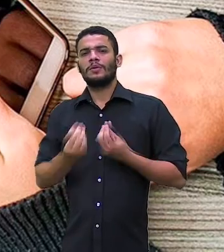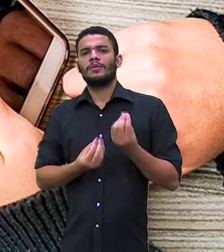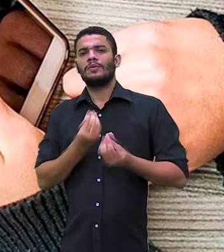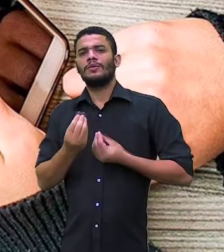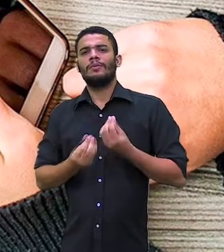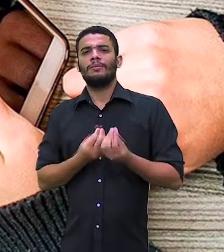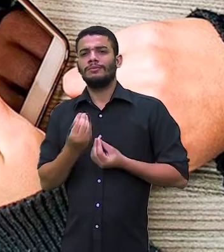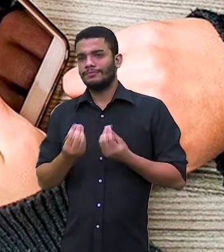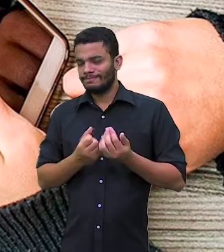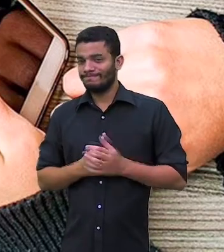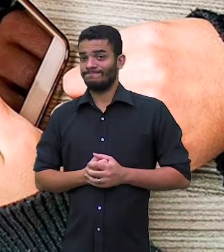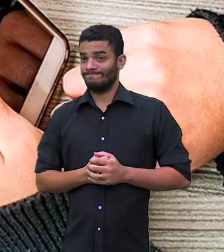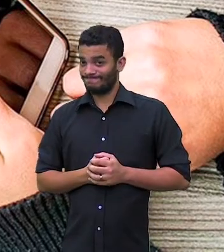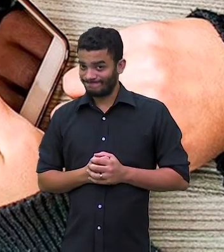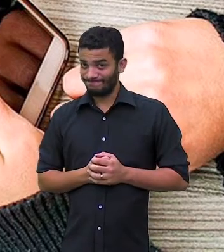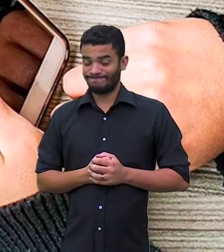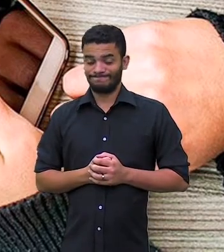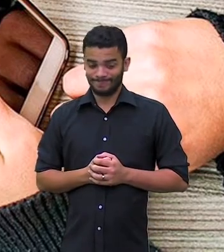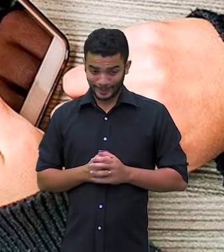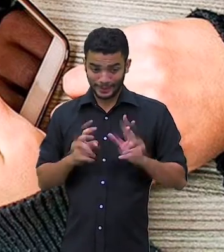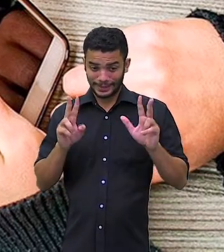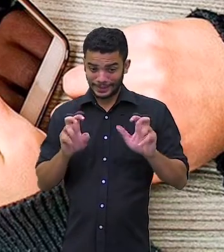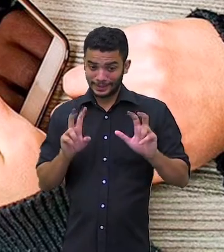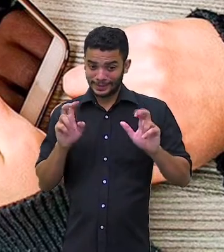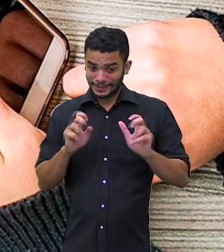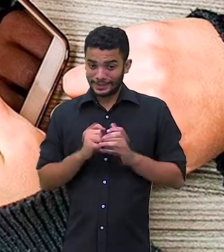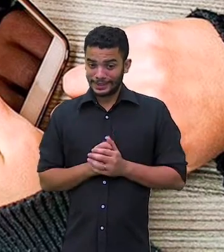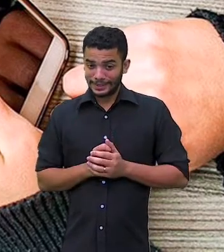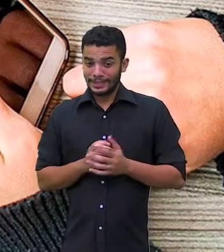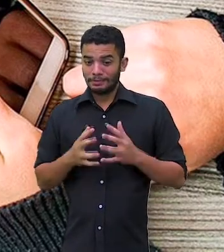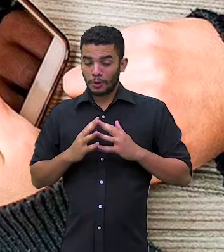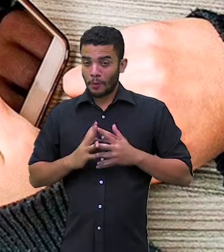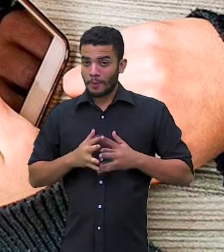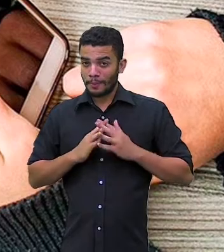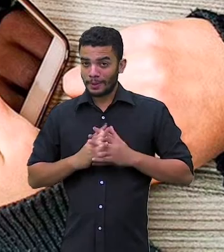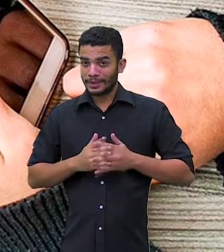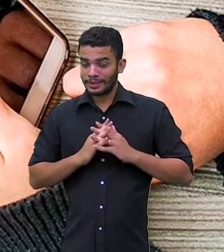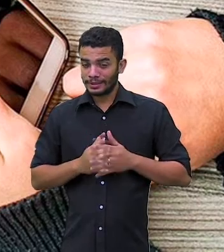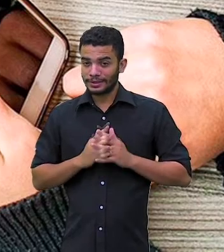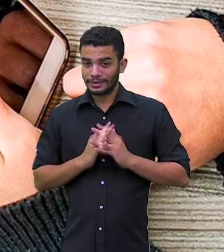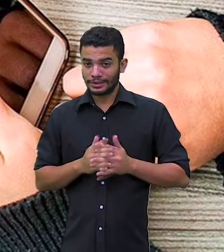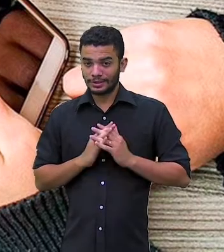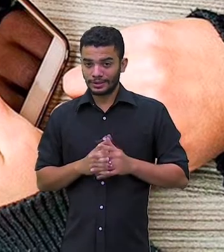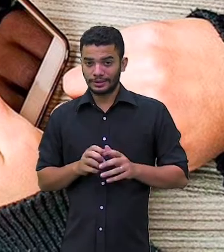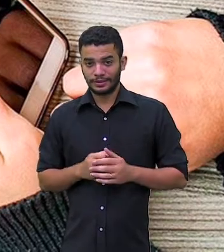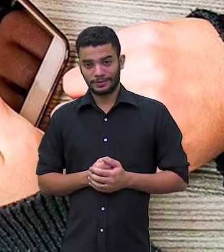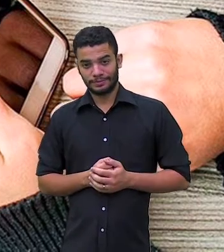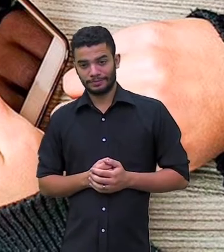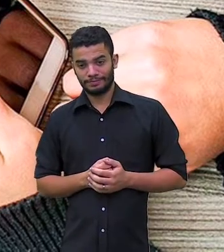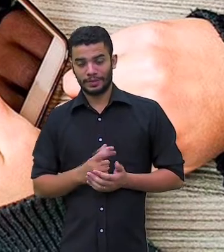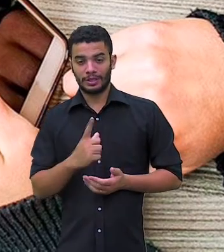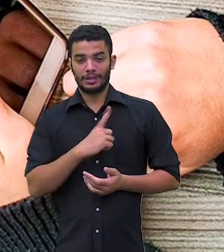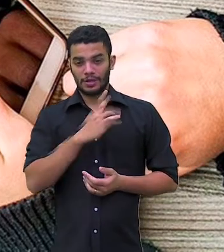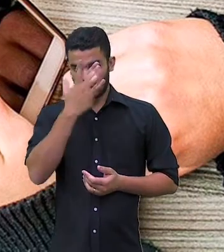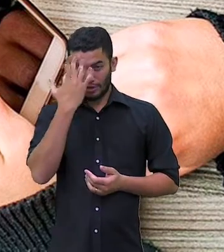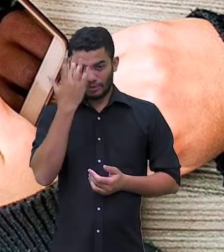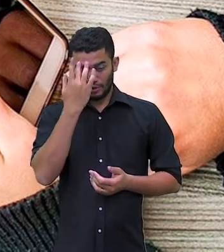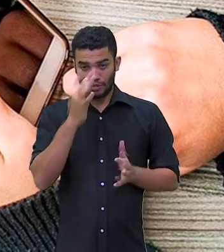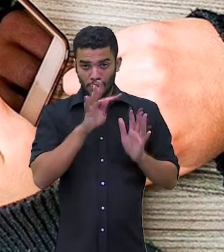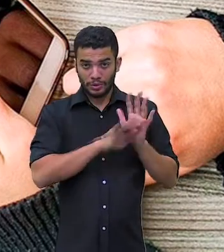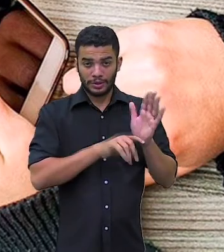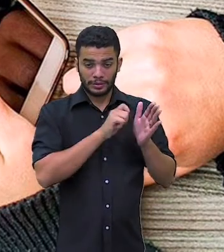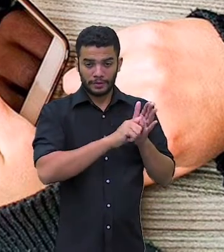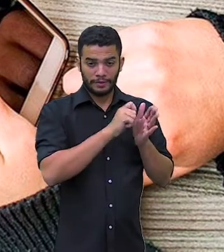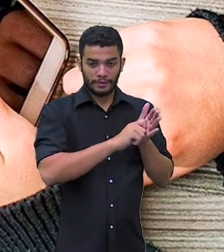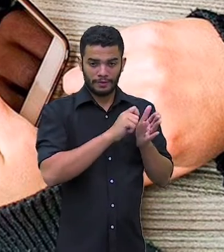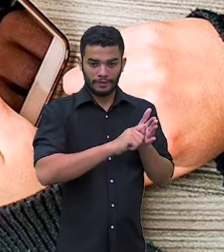Uma polêmica, né? Falar sobre esse assunto. Pois é. A Inaê Soares da Silva fez um texto muito interessante. Vamos lá,